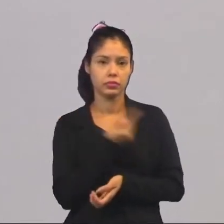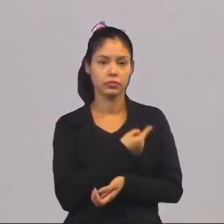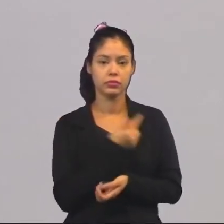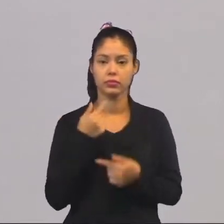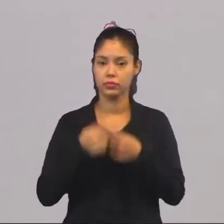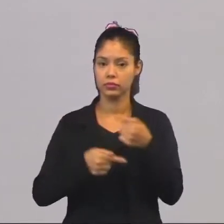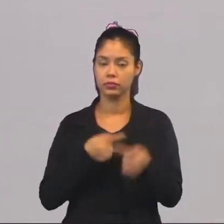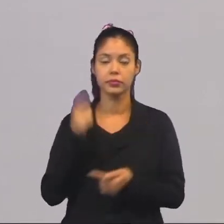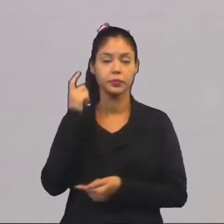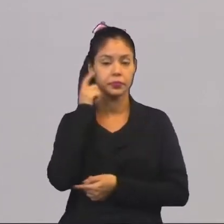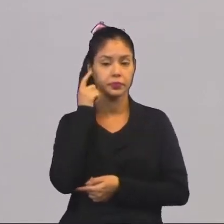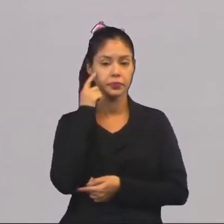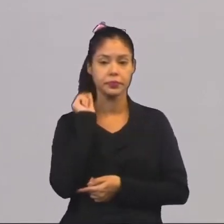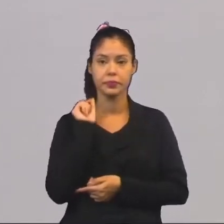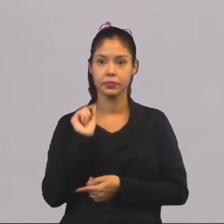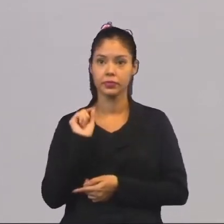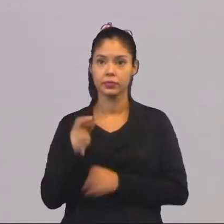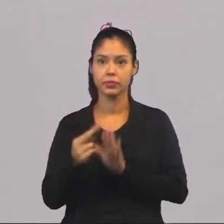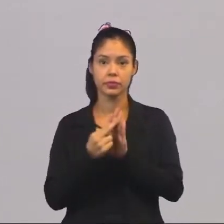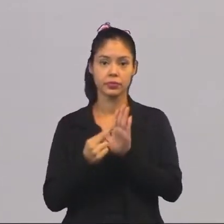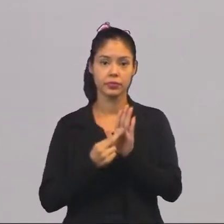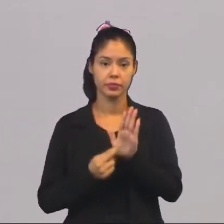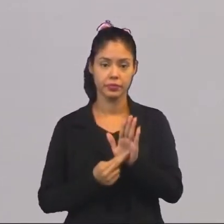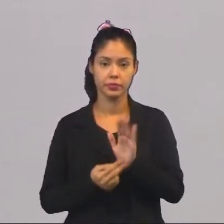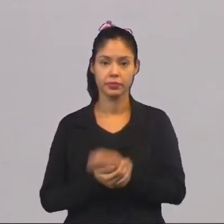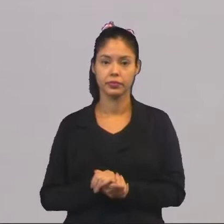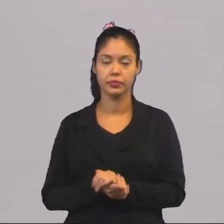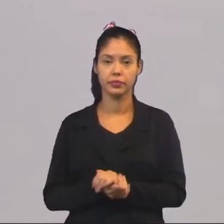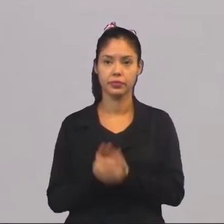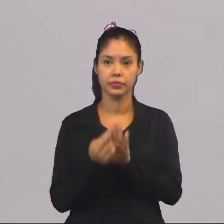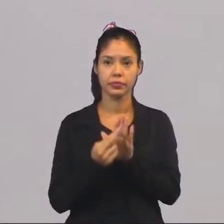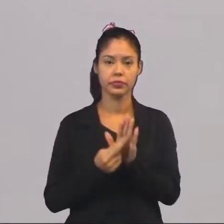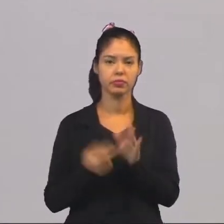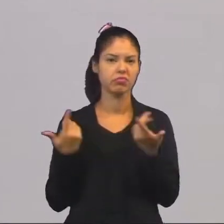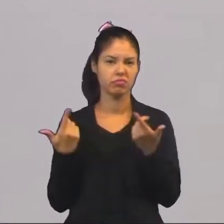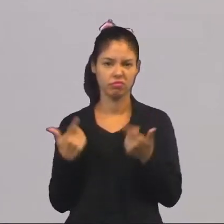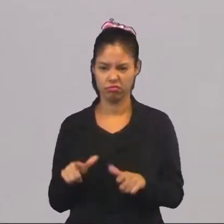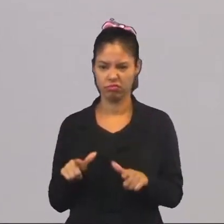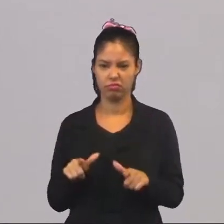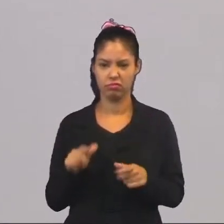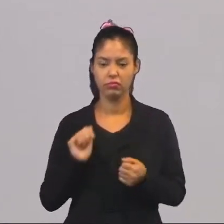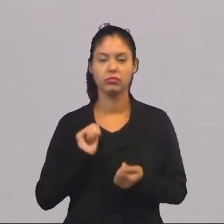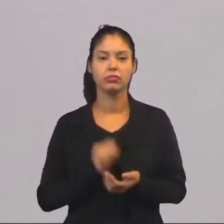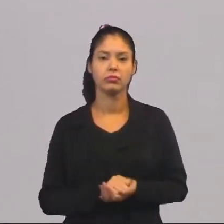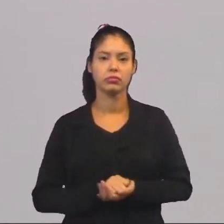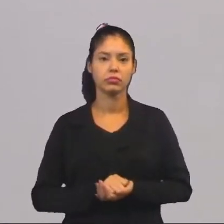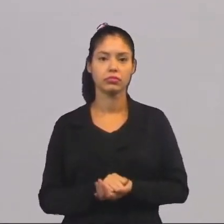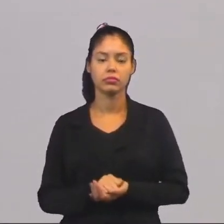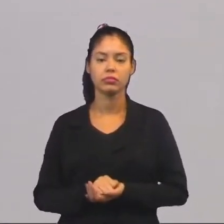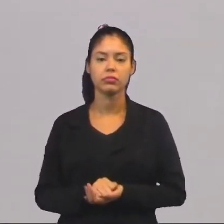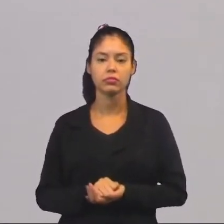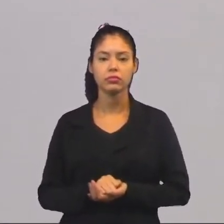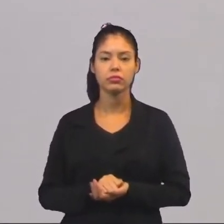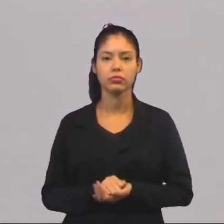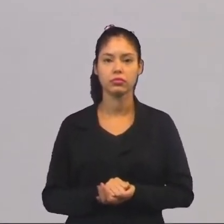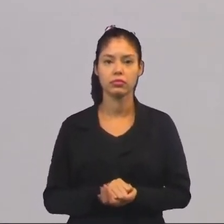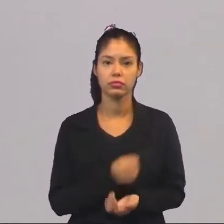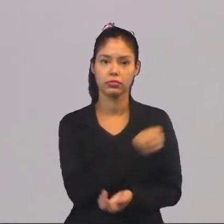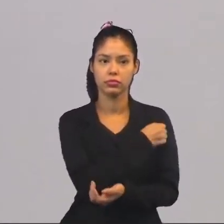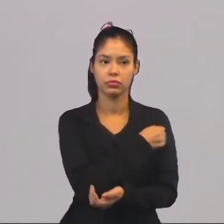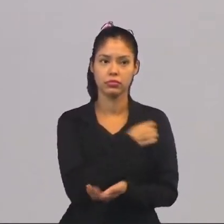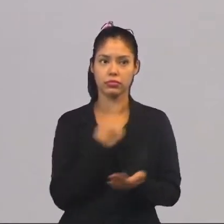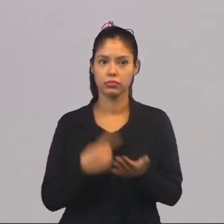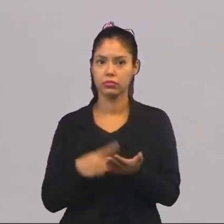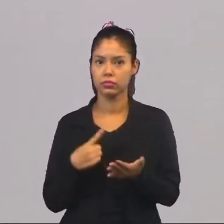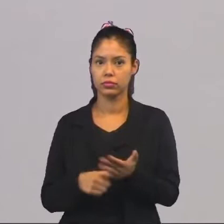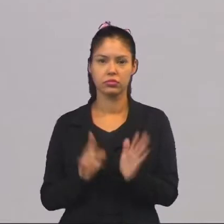fala gramática muito aluno ele pensa que são apenas regras né E essas regras são chatas para o aluno ele